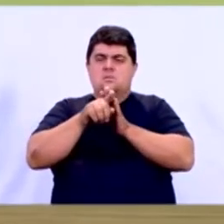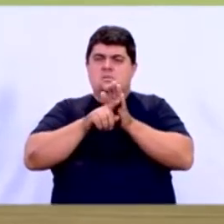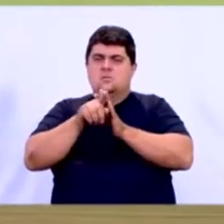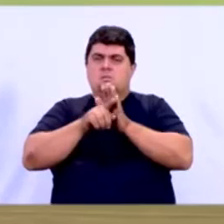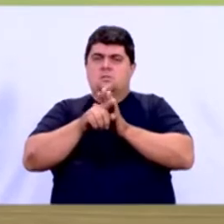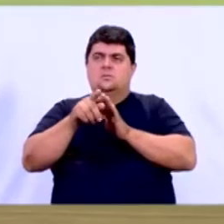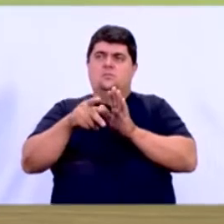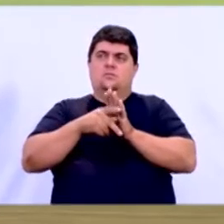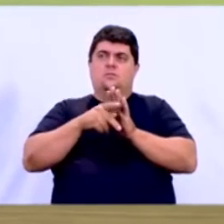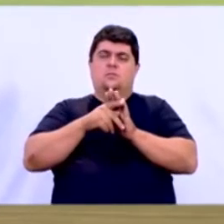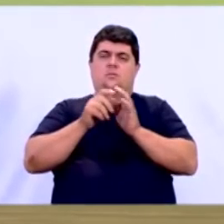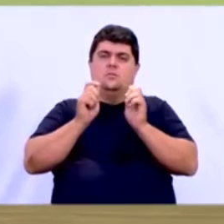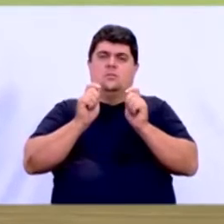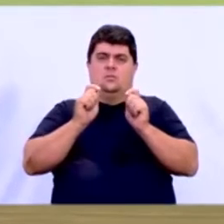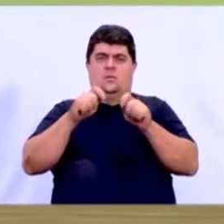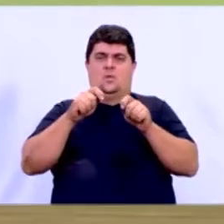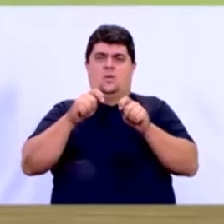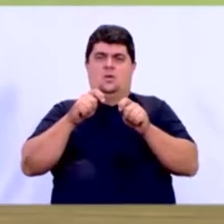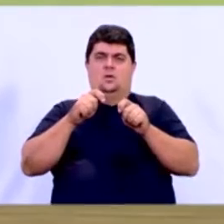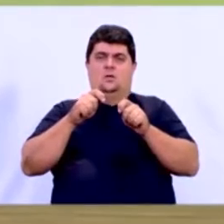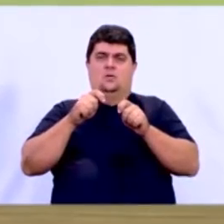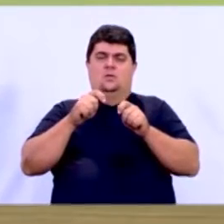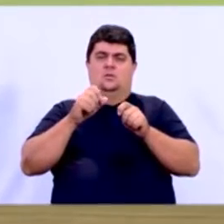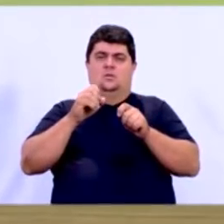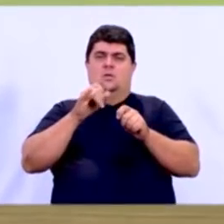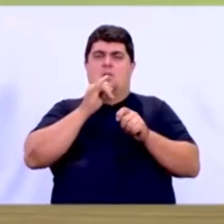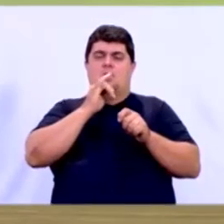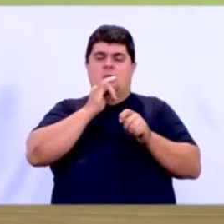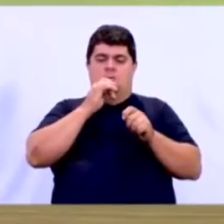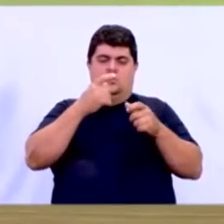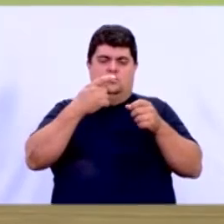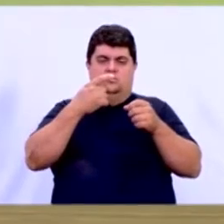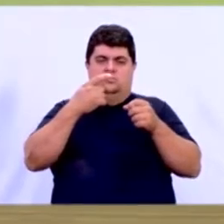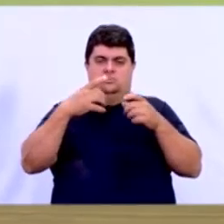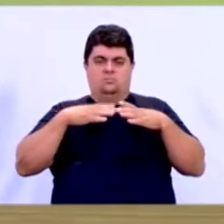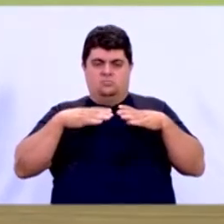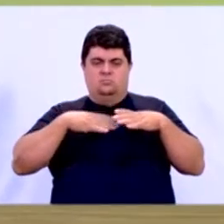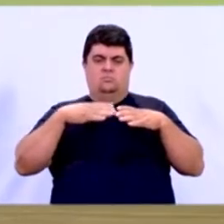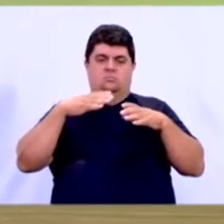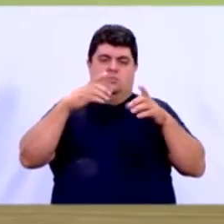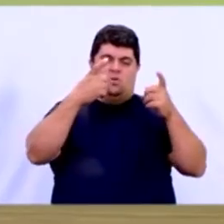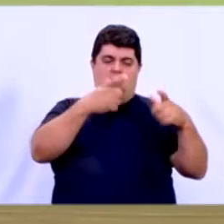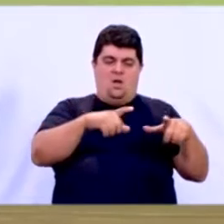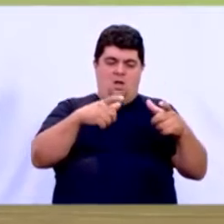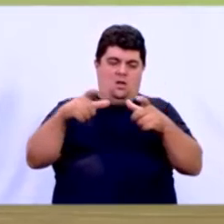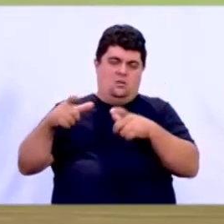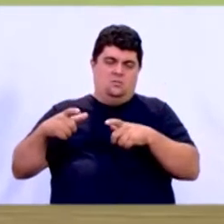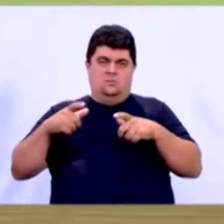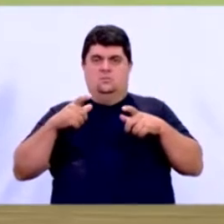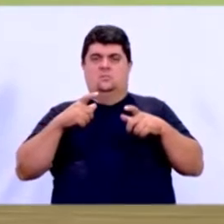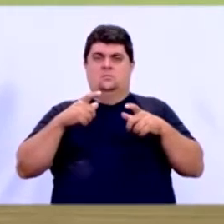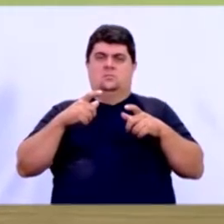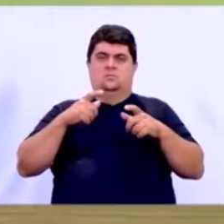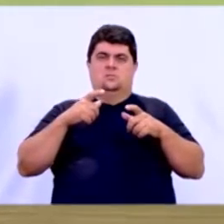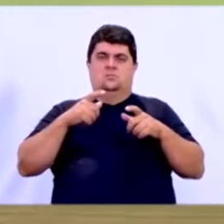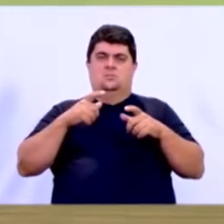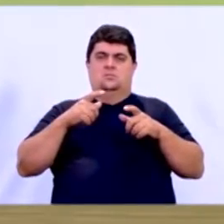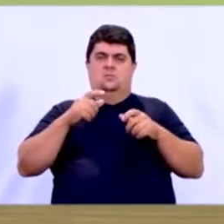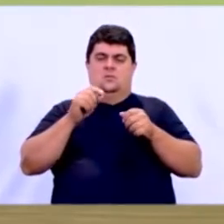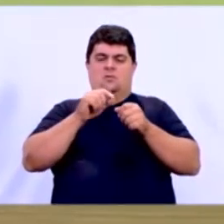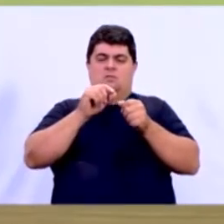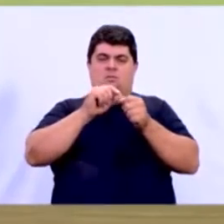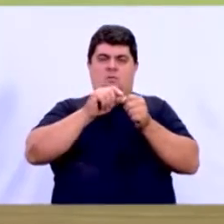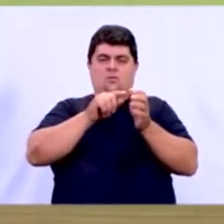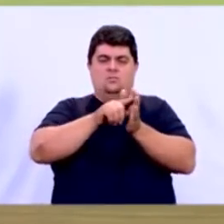mesmo. Você pode ir se o seu negócio for regional, na cidade ou num bairro, ou atender determinado público, monte um